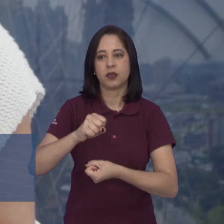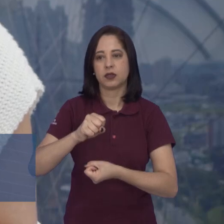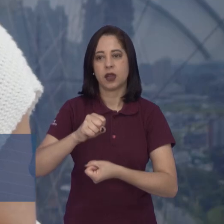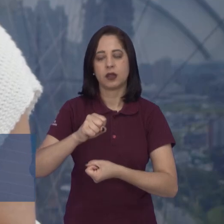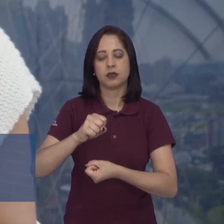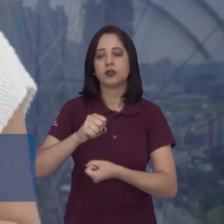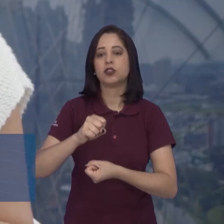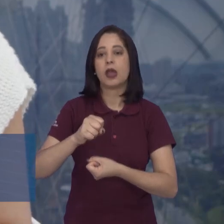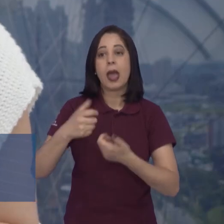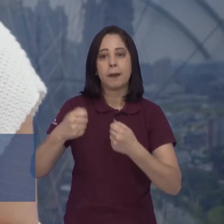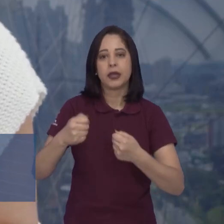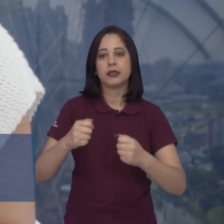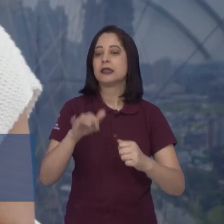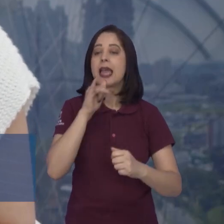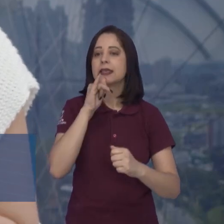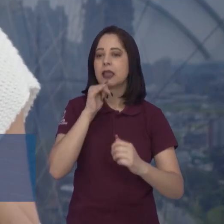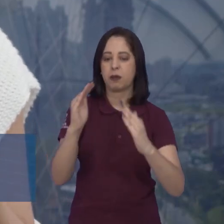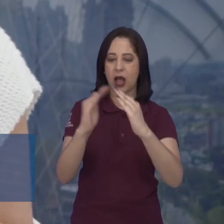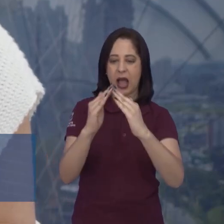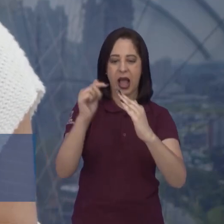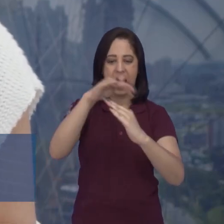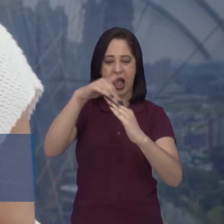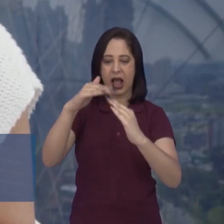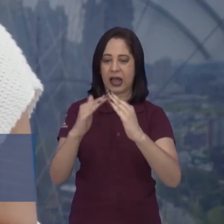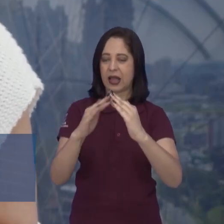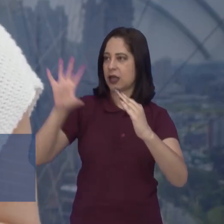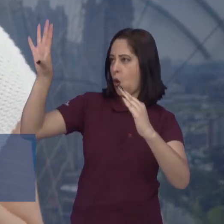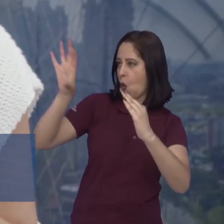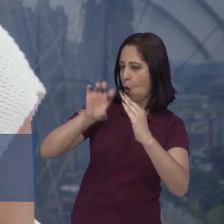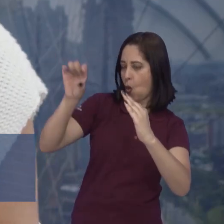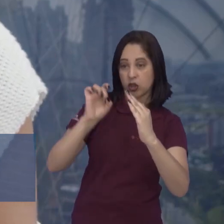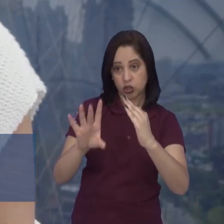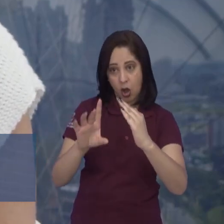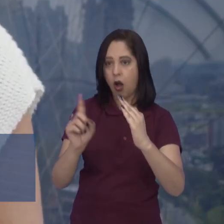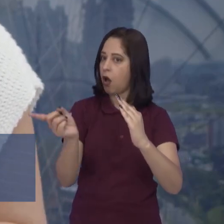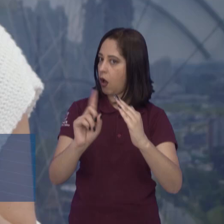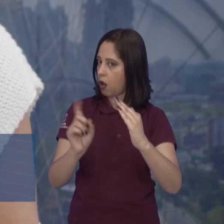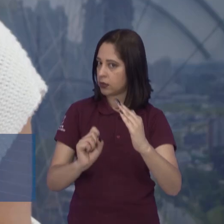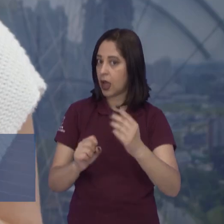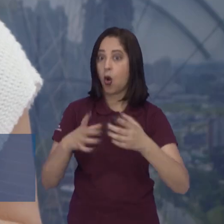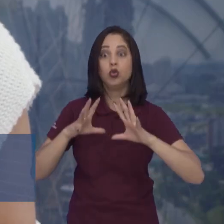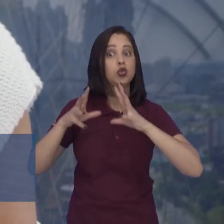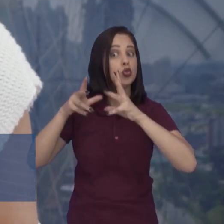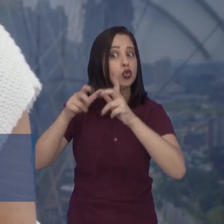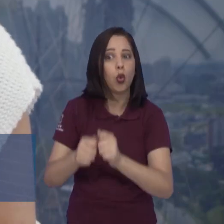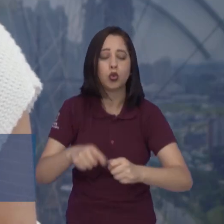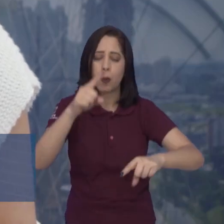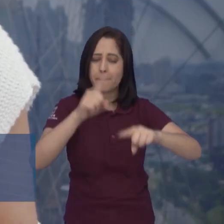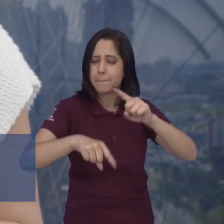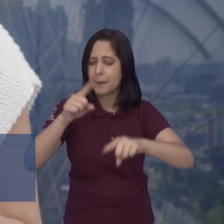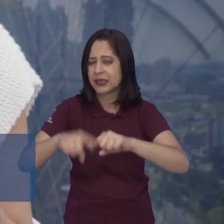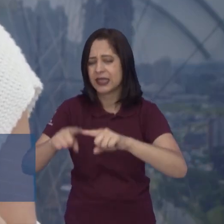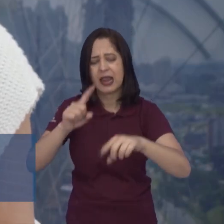ela não é só um telhado verde, ela não é só a captação de água, ela é principalmente o processo de construção